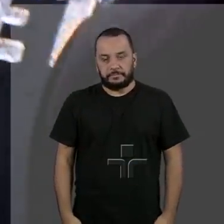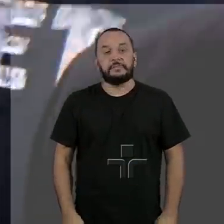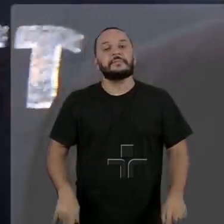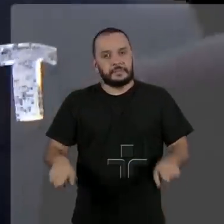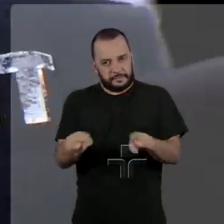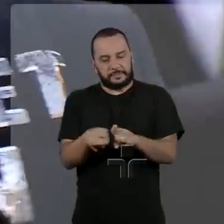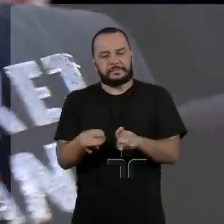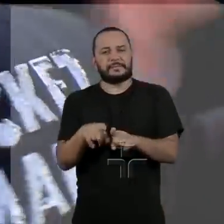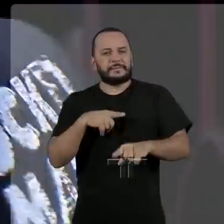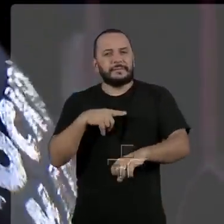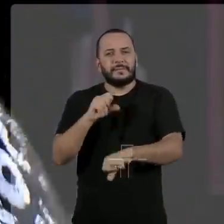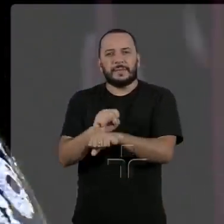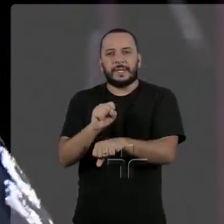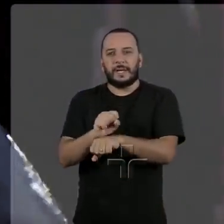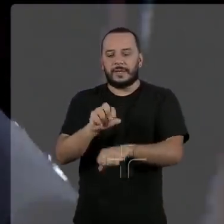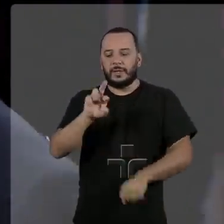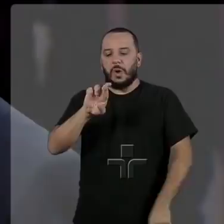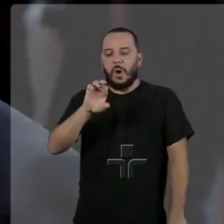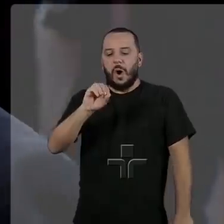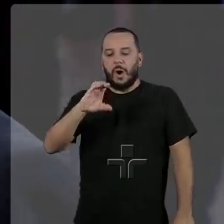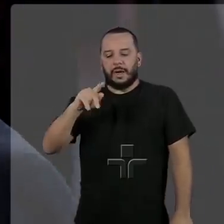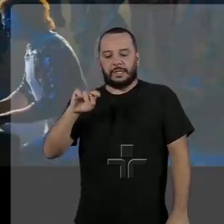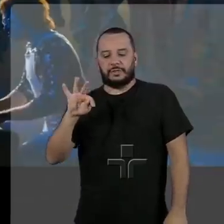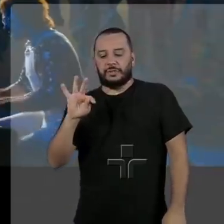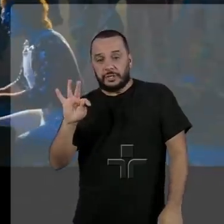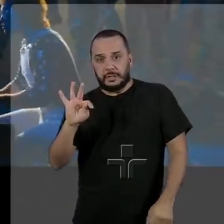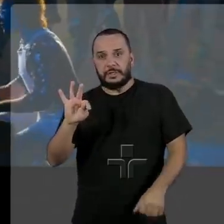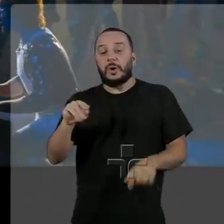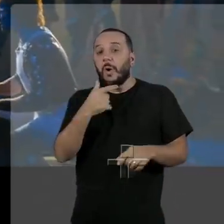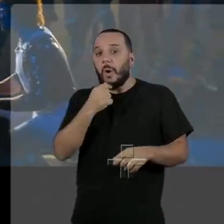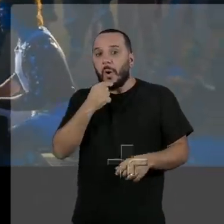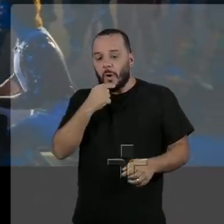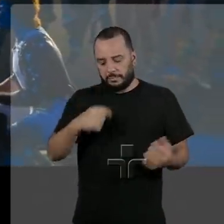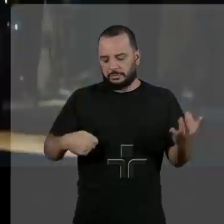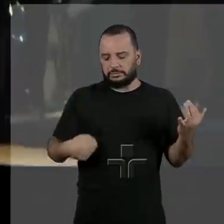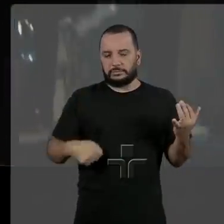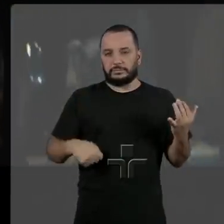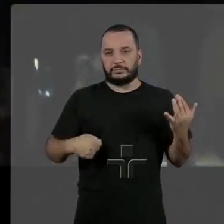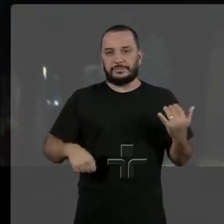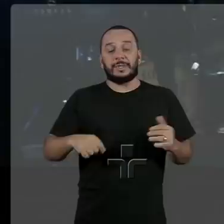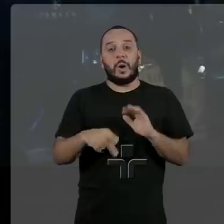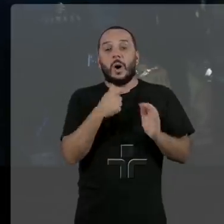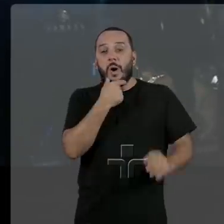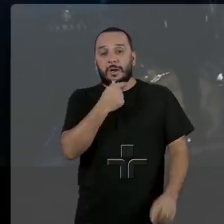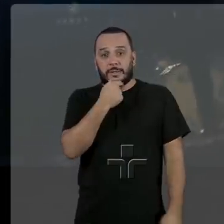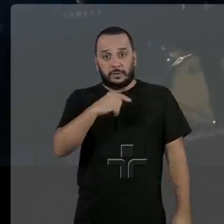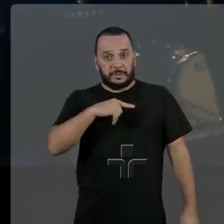Também muito aguardado, Rocketman traz a biografia da vida do músico Elton John.